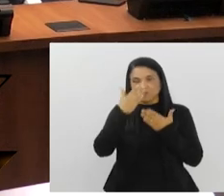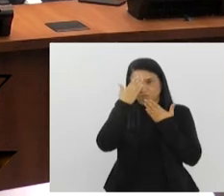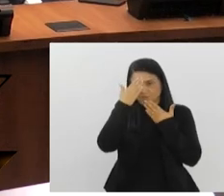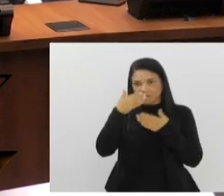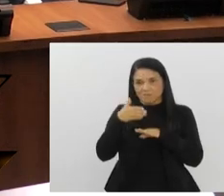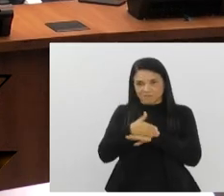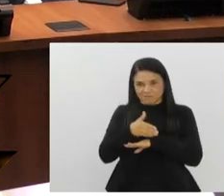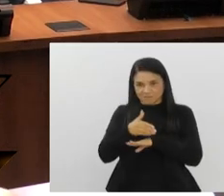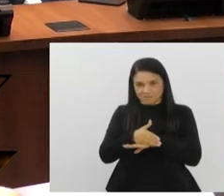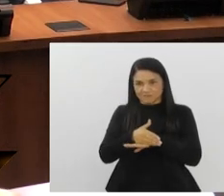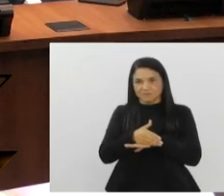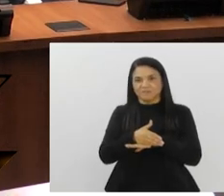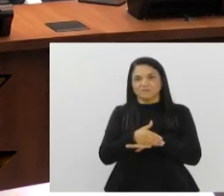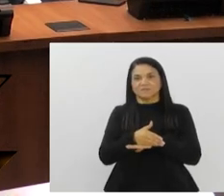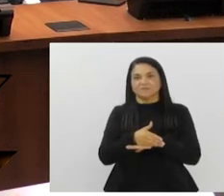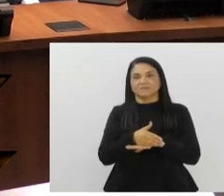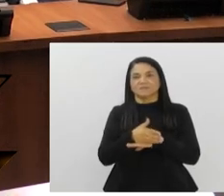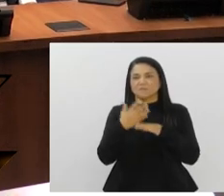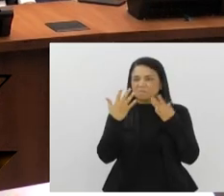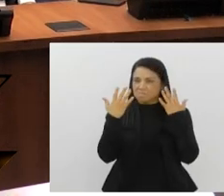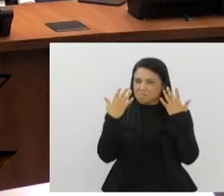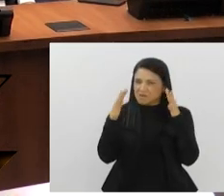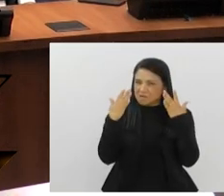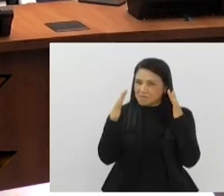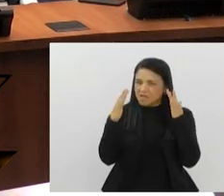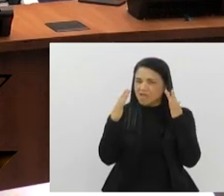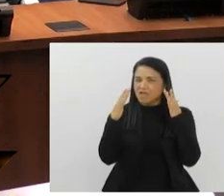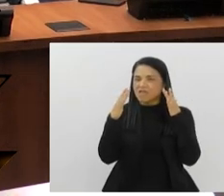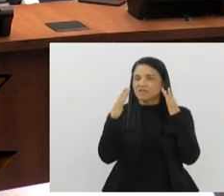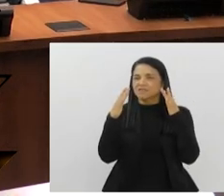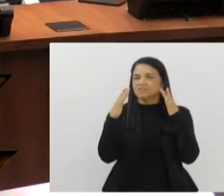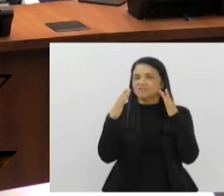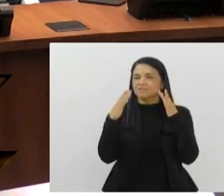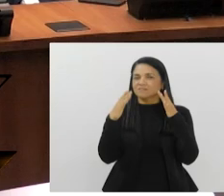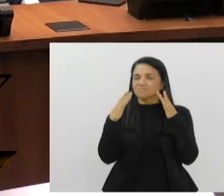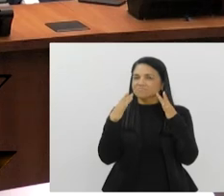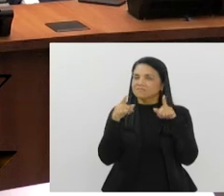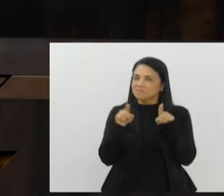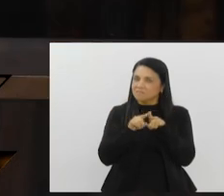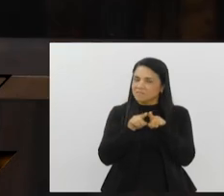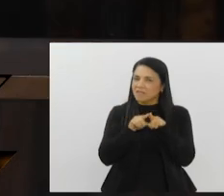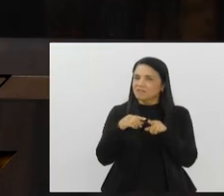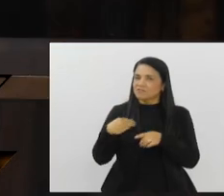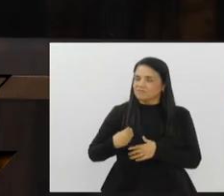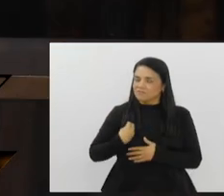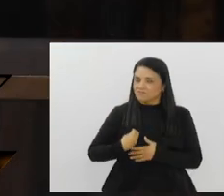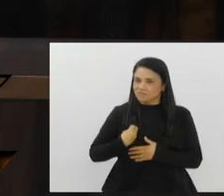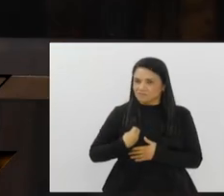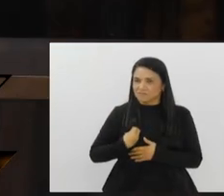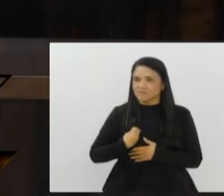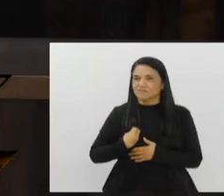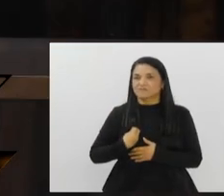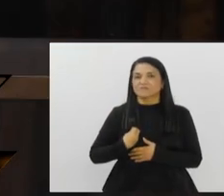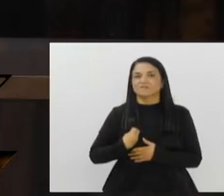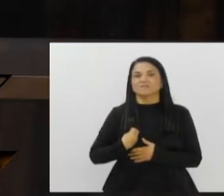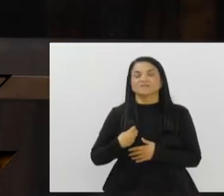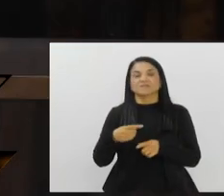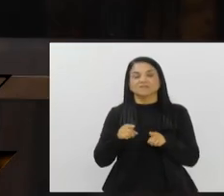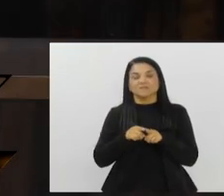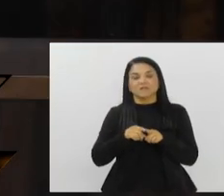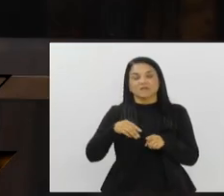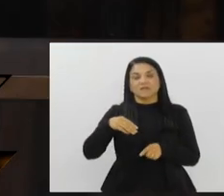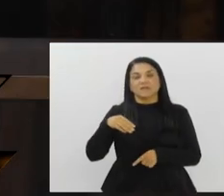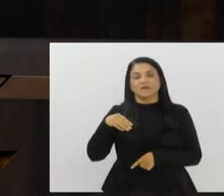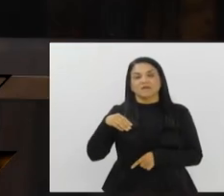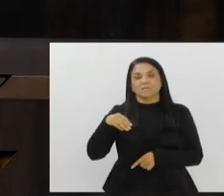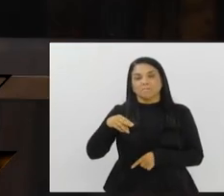sua presença né Parabéns fazer parte disso tudo também claro a graça Montalvão sgra